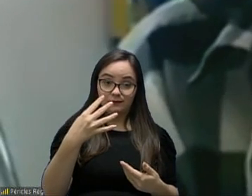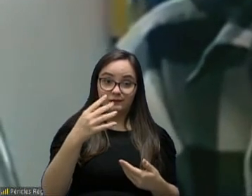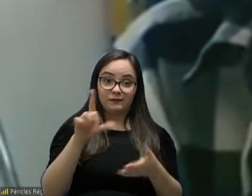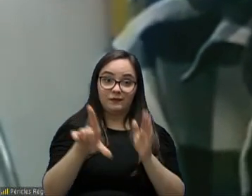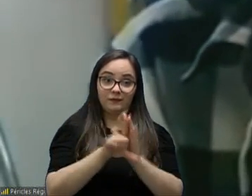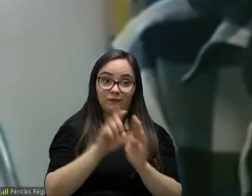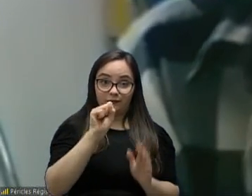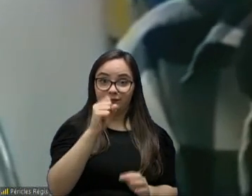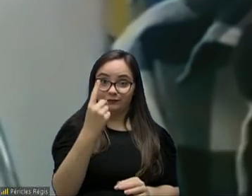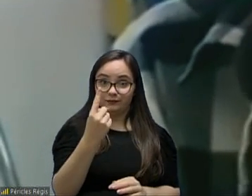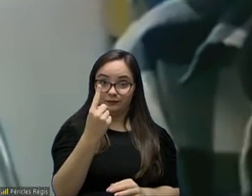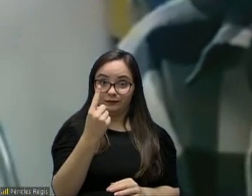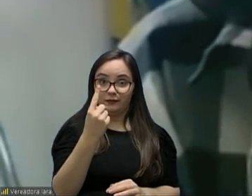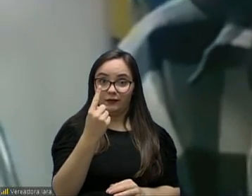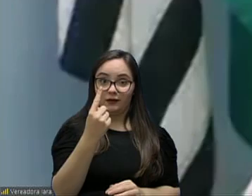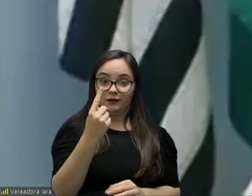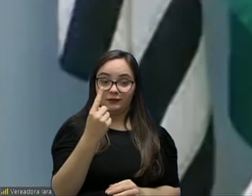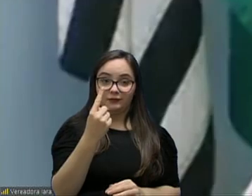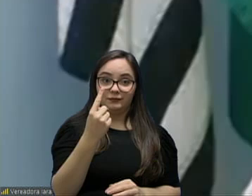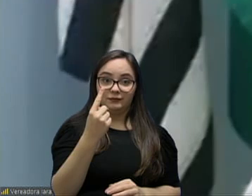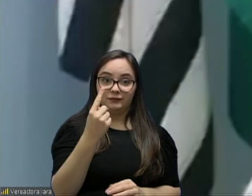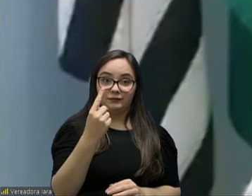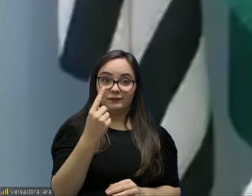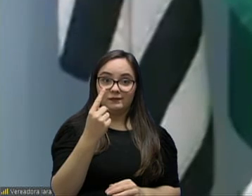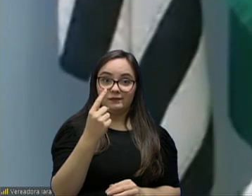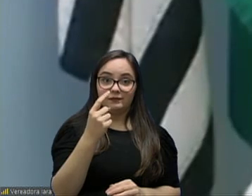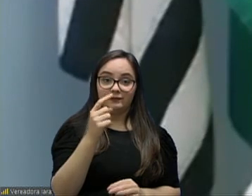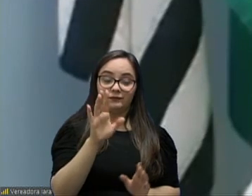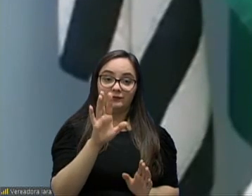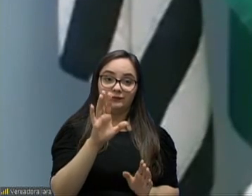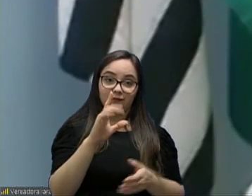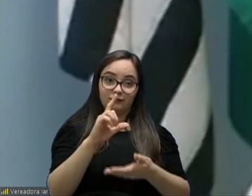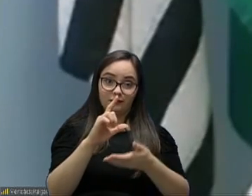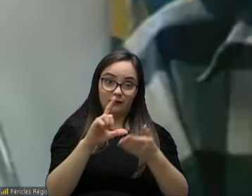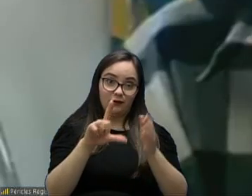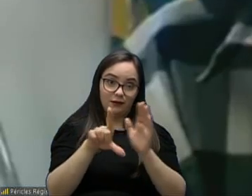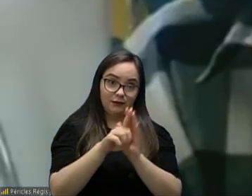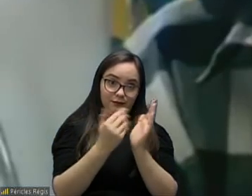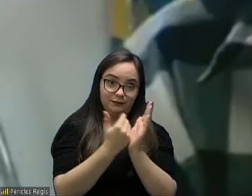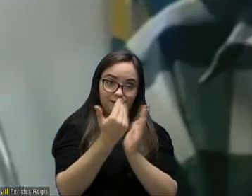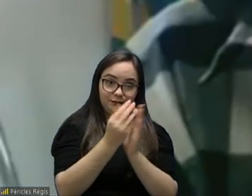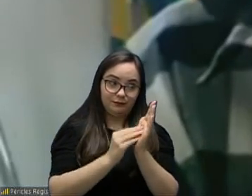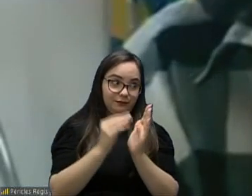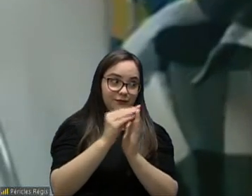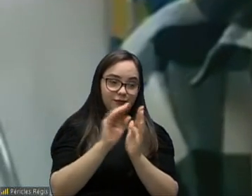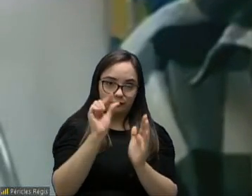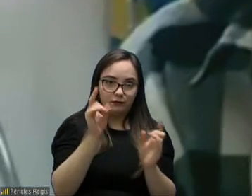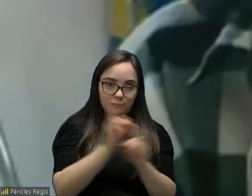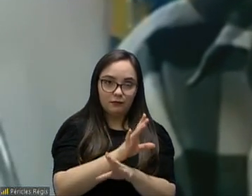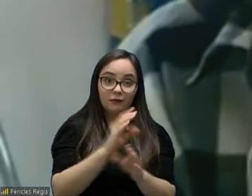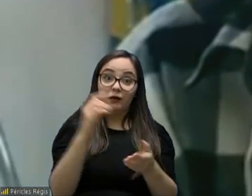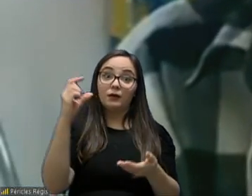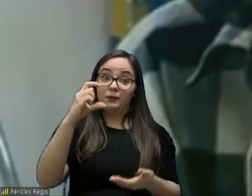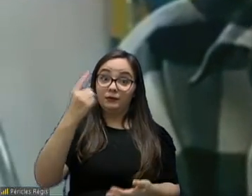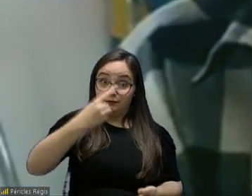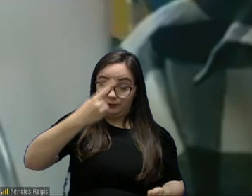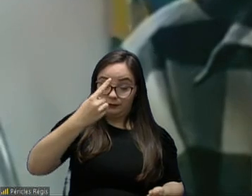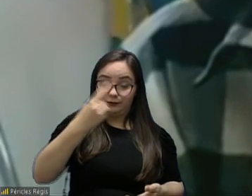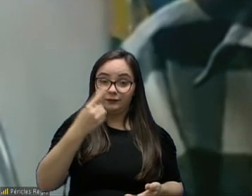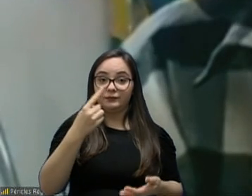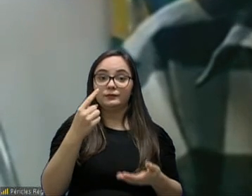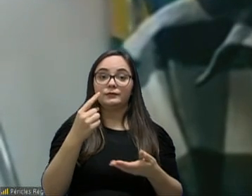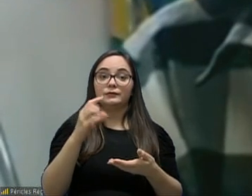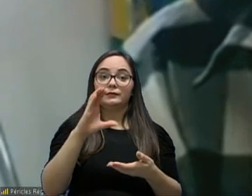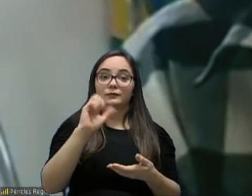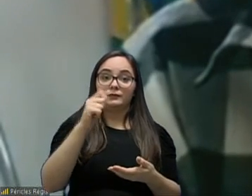81. Do projeto de lei 81. No caso das emendas, deixa eu só terminar, vereadora. Parágrafo 1º. No caso das emendas que trata o